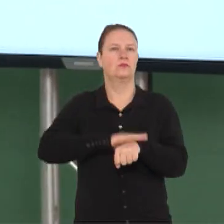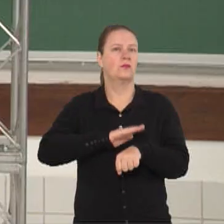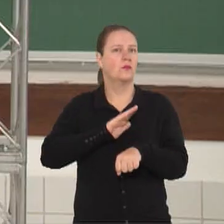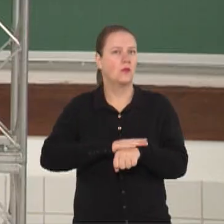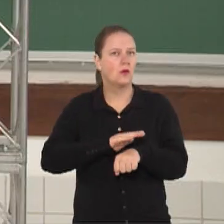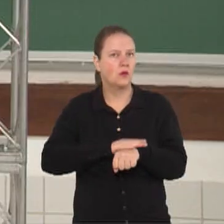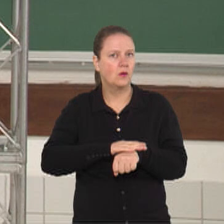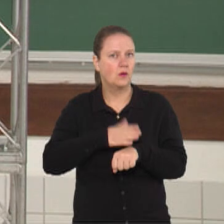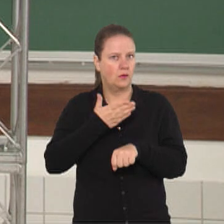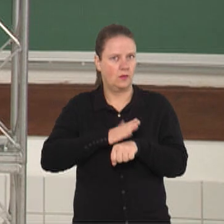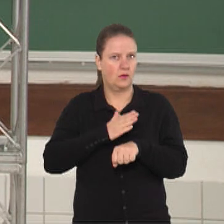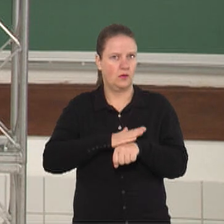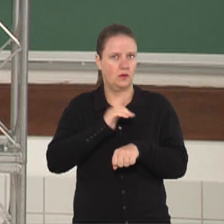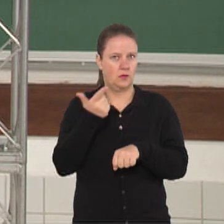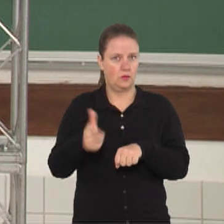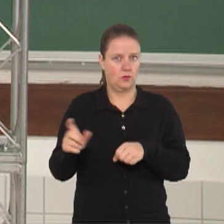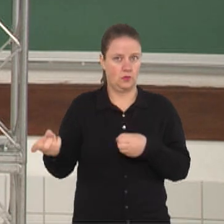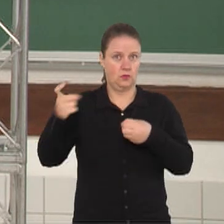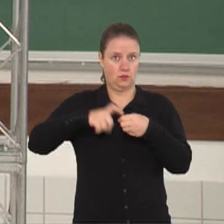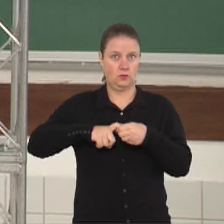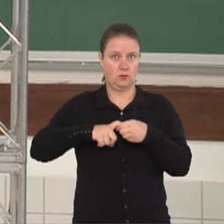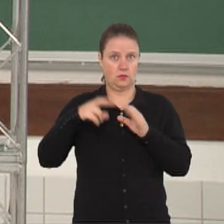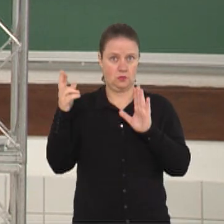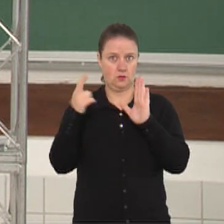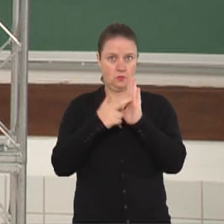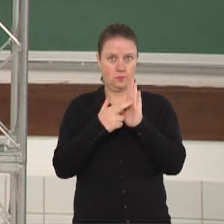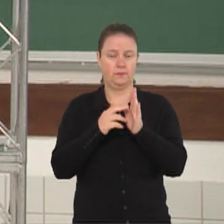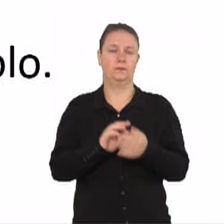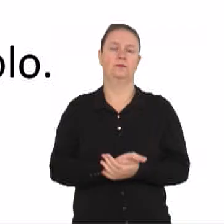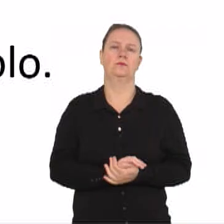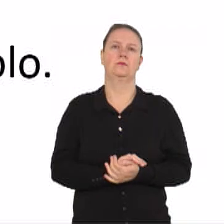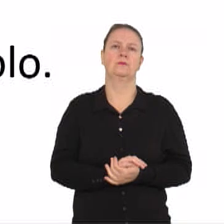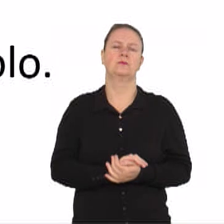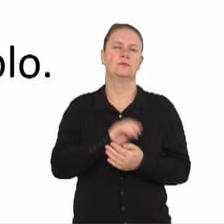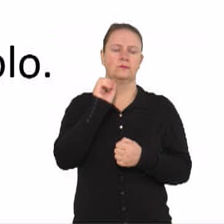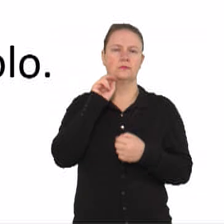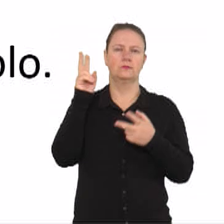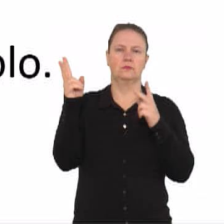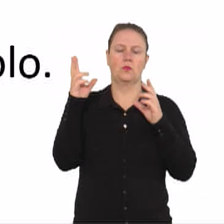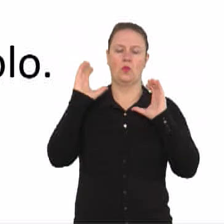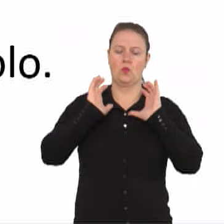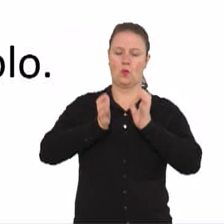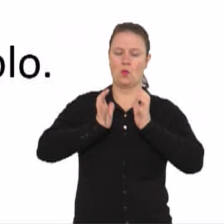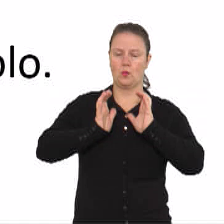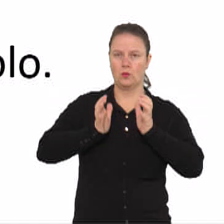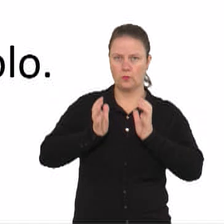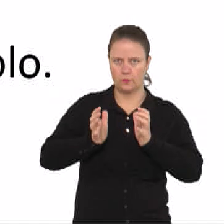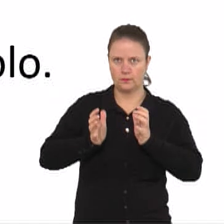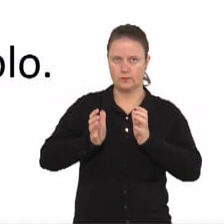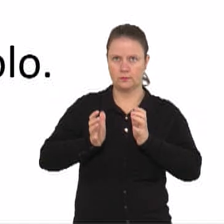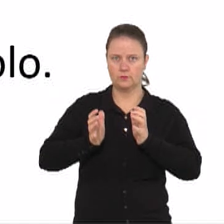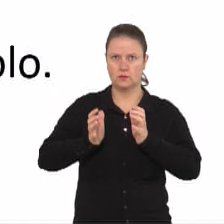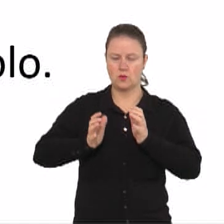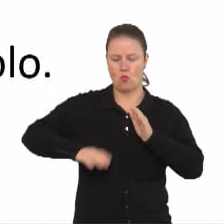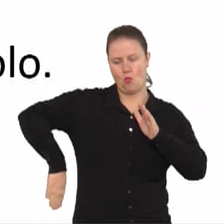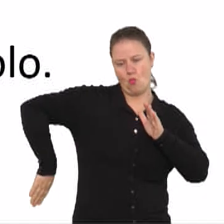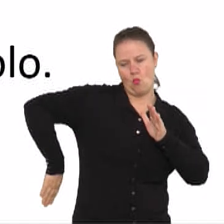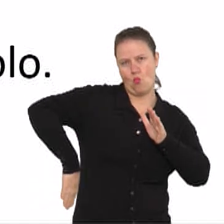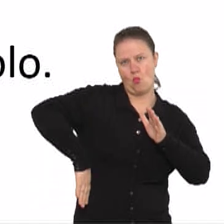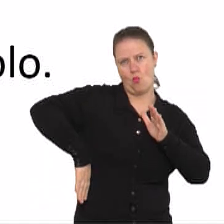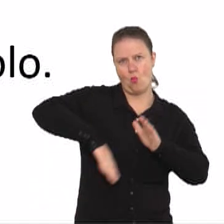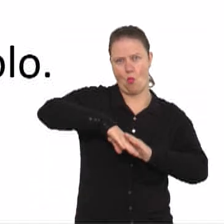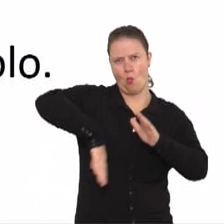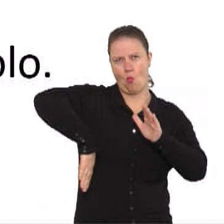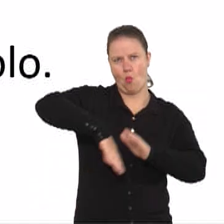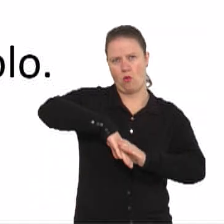você resolver e a gente volta com a solução na sequência. Acompanhe. Uma bola, ao ser chutada num